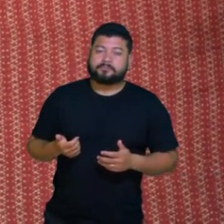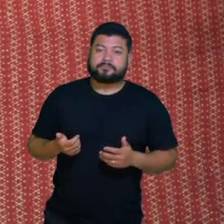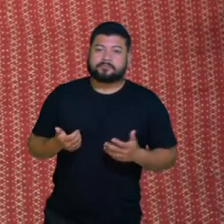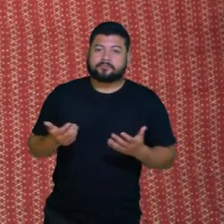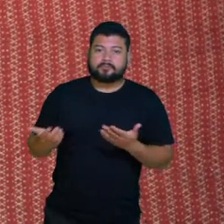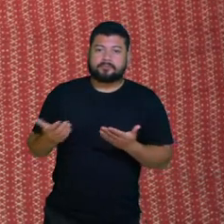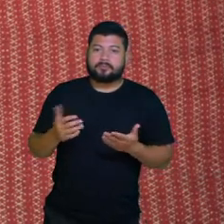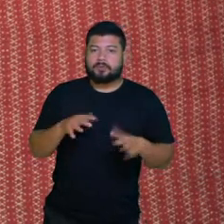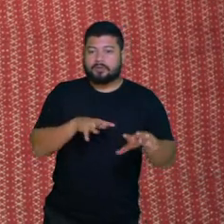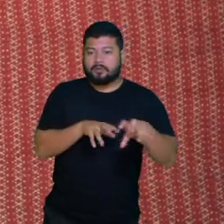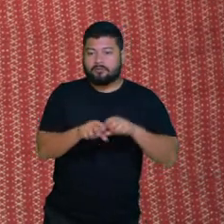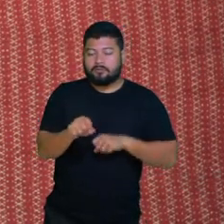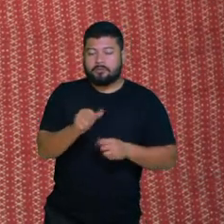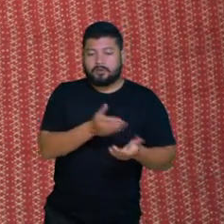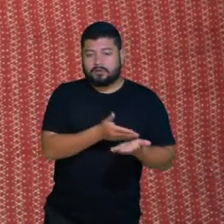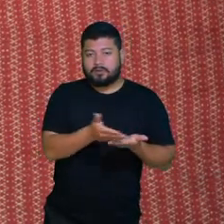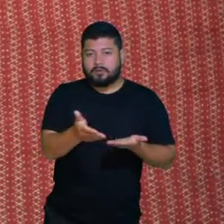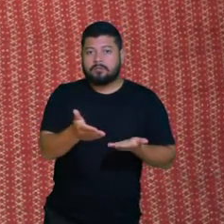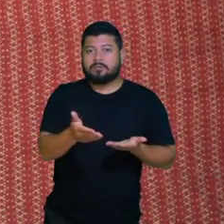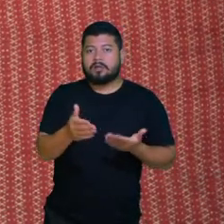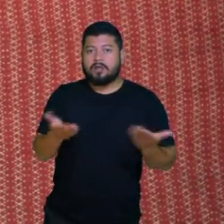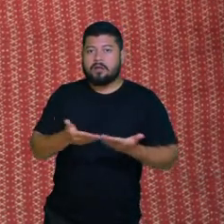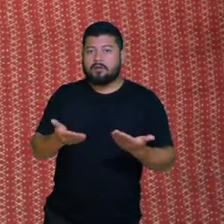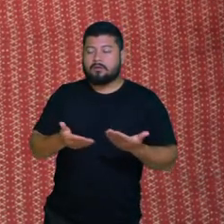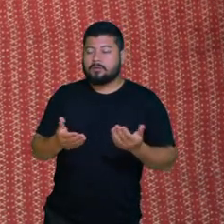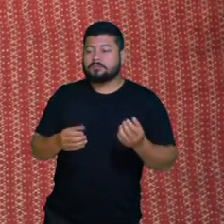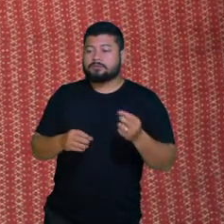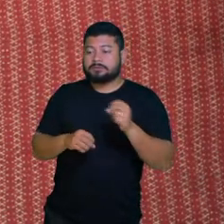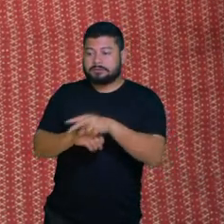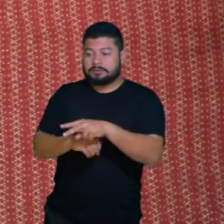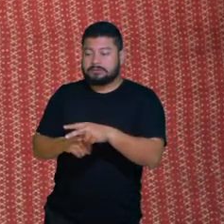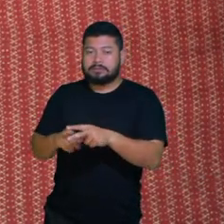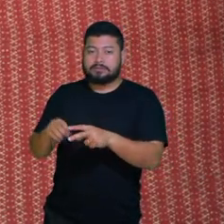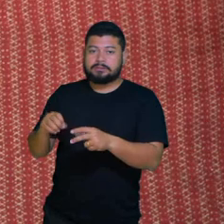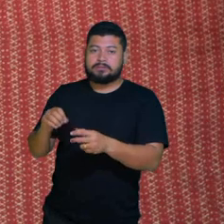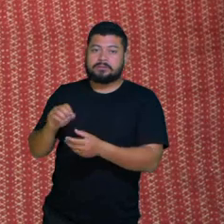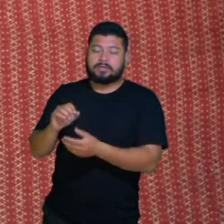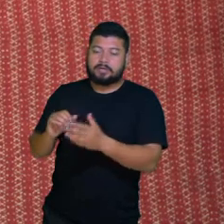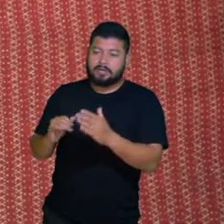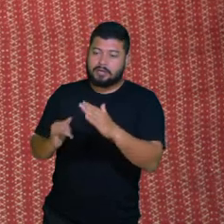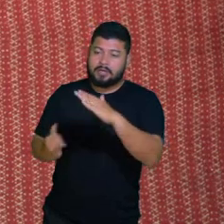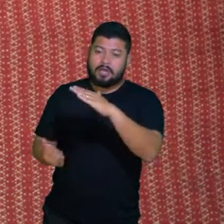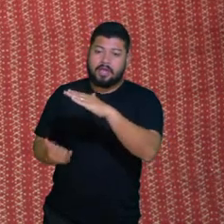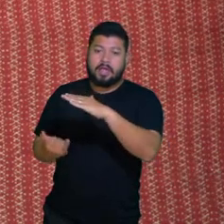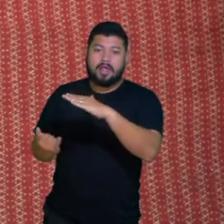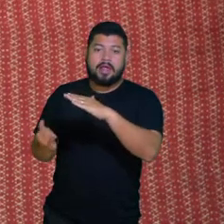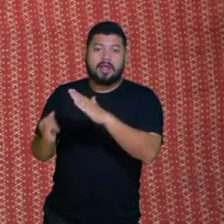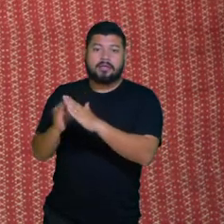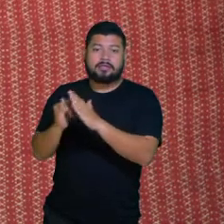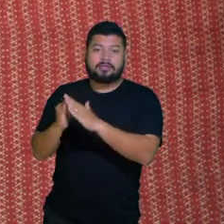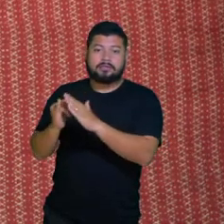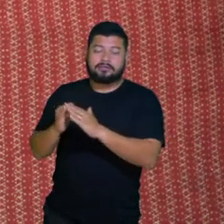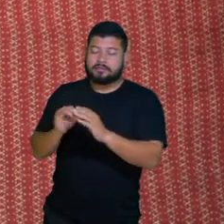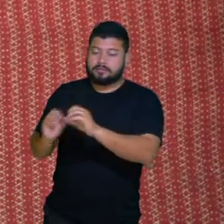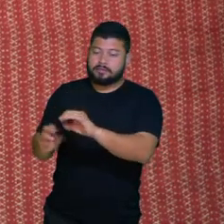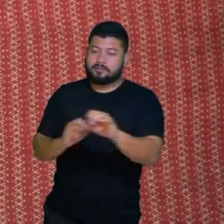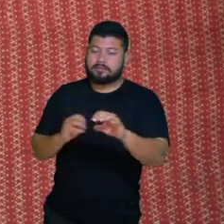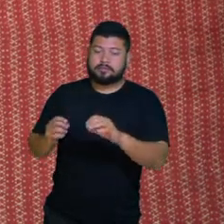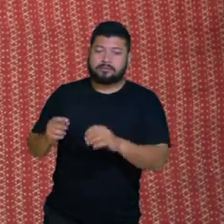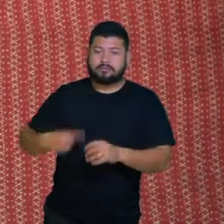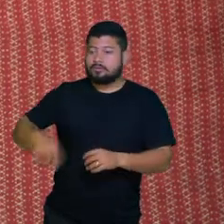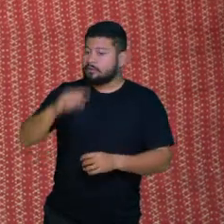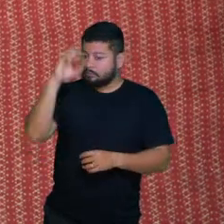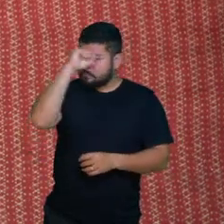a formação inicial para dentro das nossas instituições de ensino porque a gente tem muito o que aprender com eles e o que me